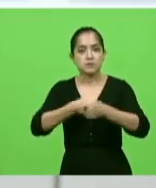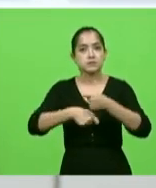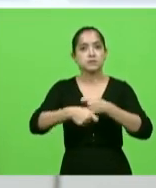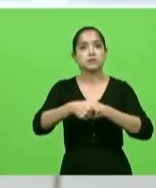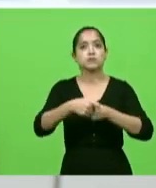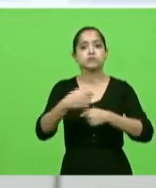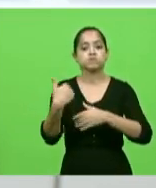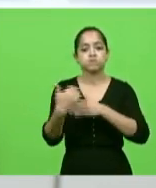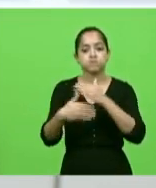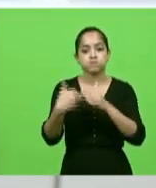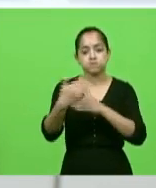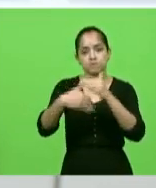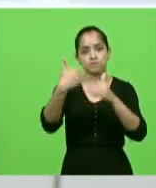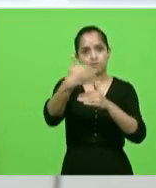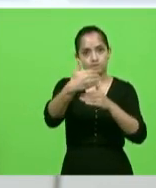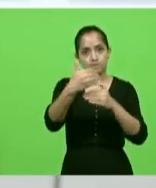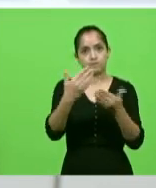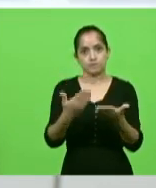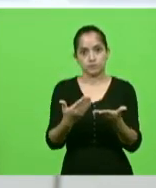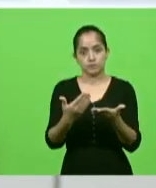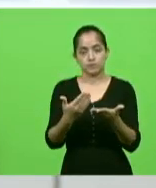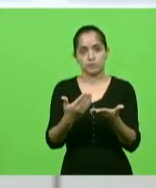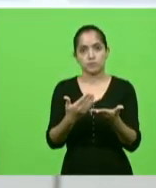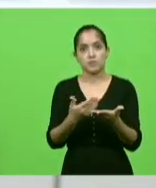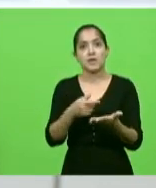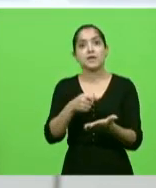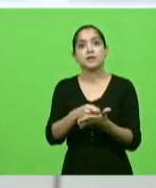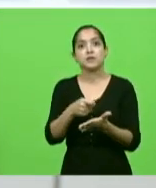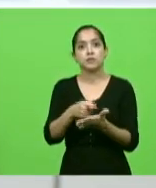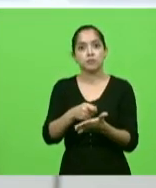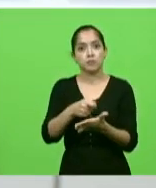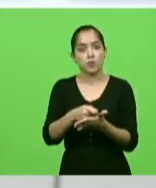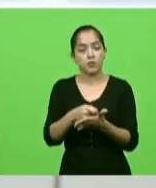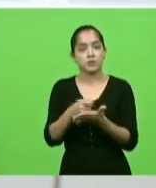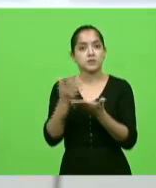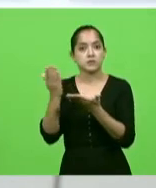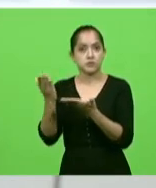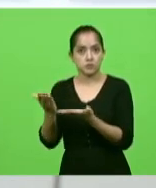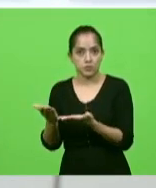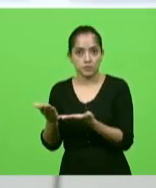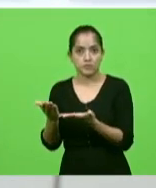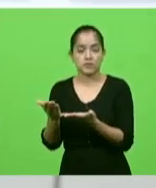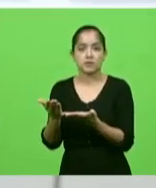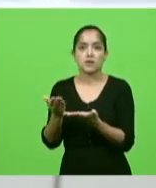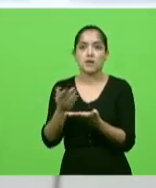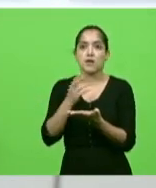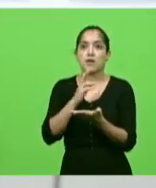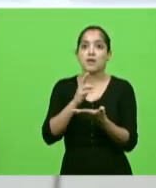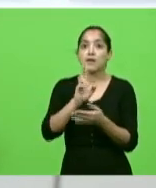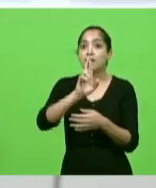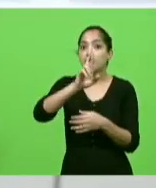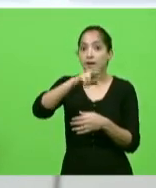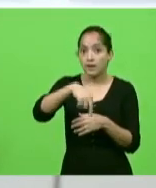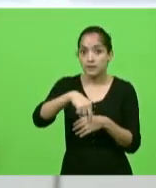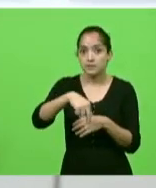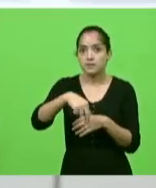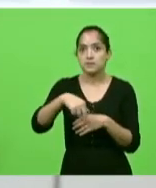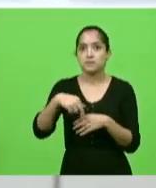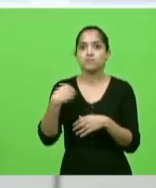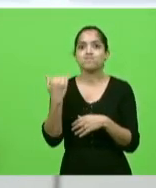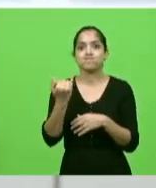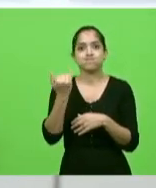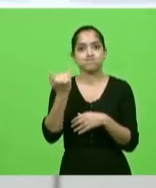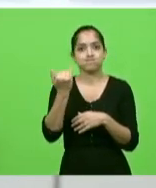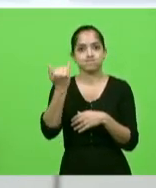processamento do feito impõe-se sobretudo em resposta em razão da relevante